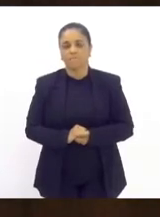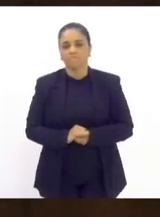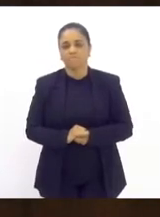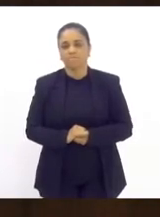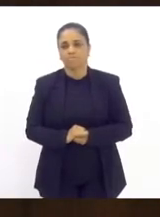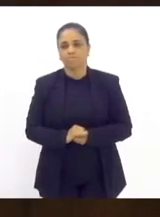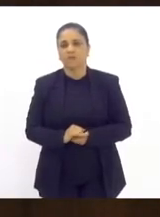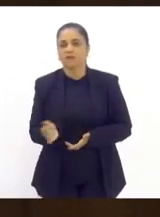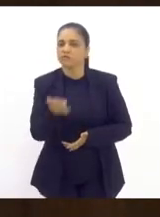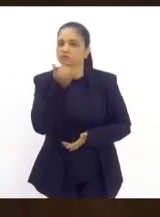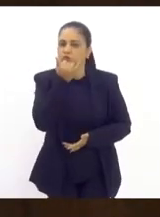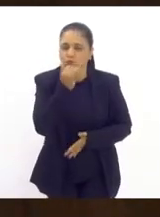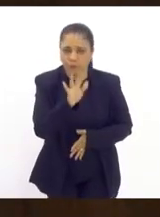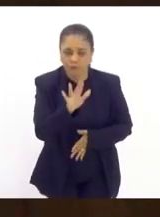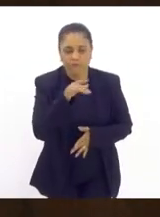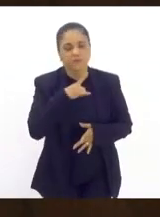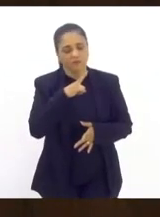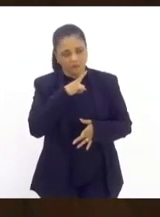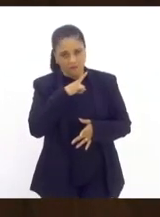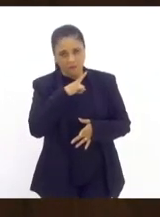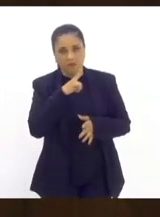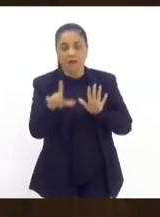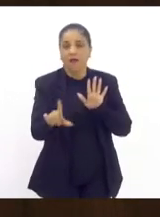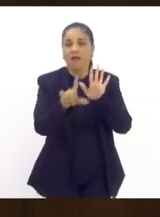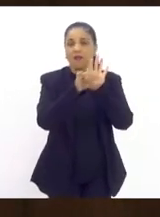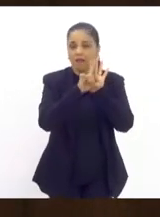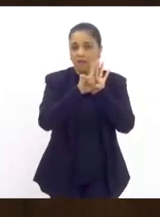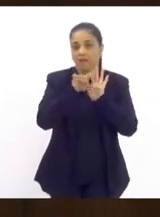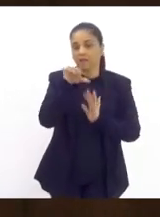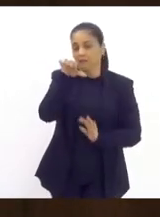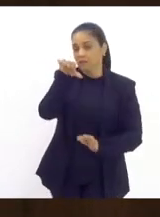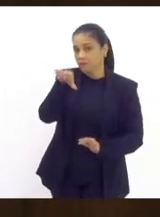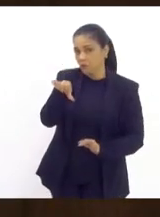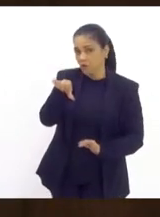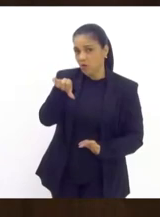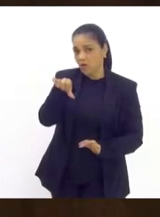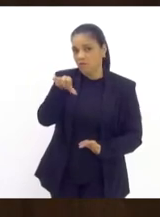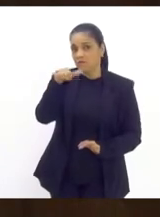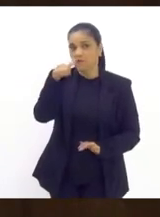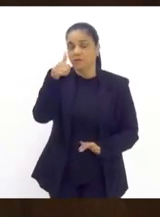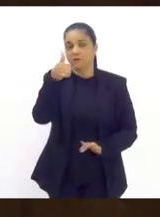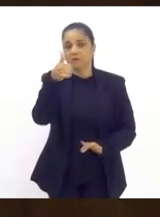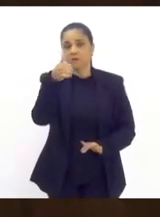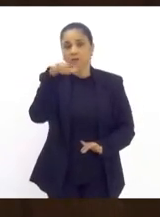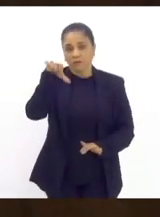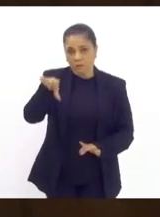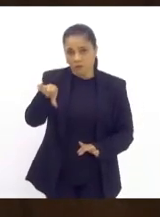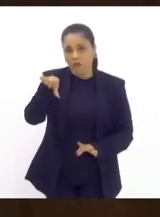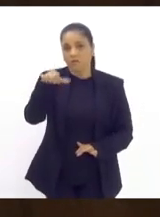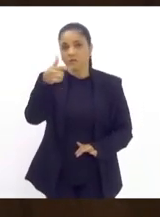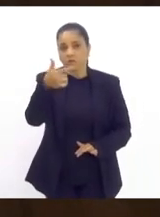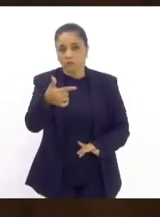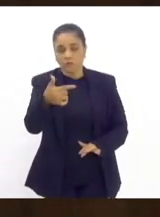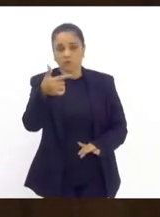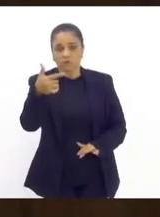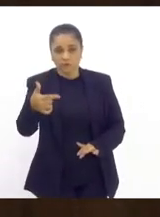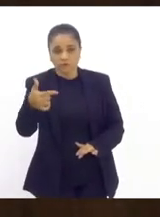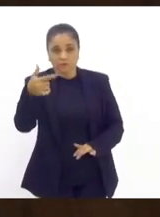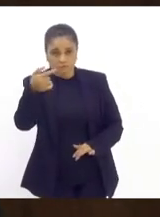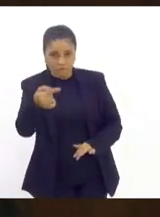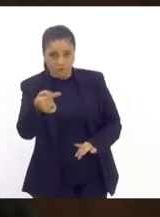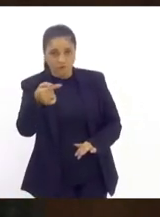aliás desculpe existe a lei 9227 de 21 que